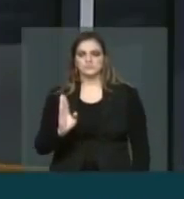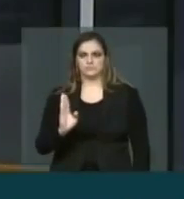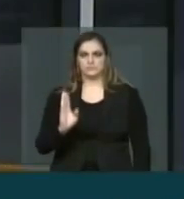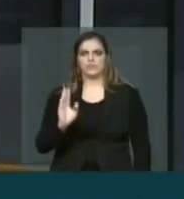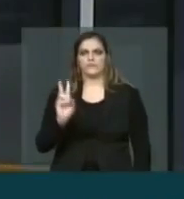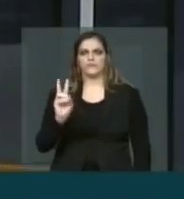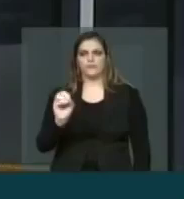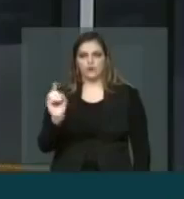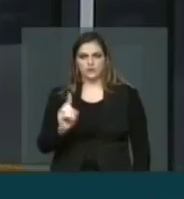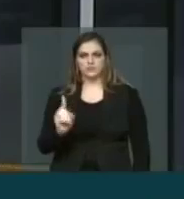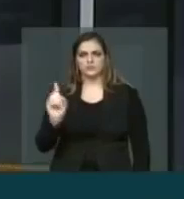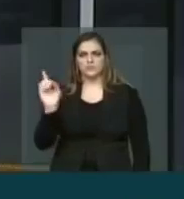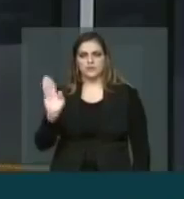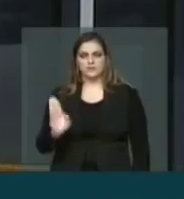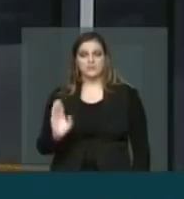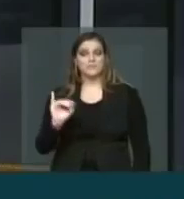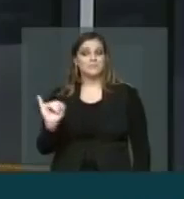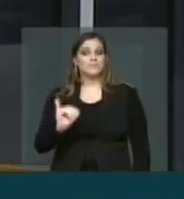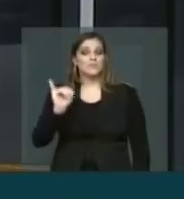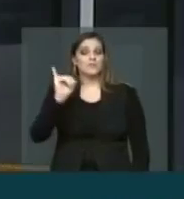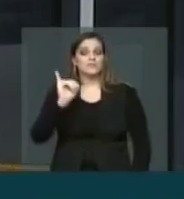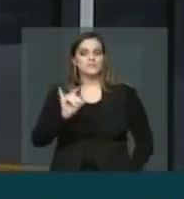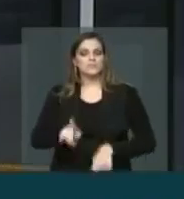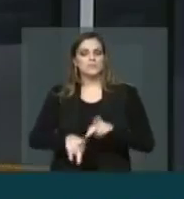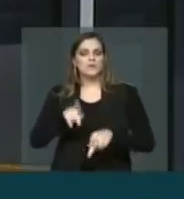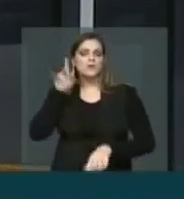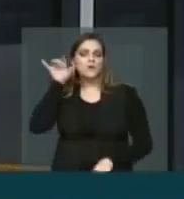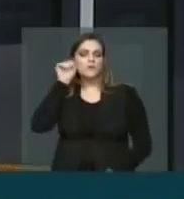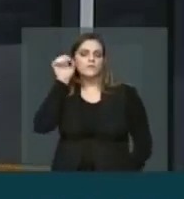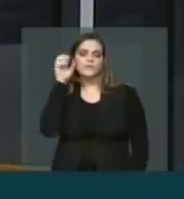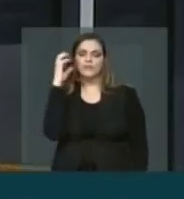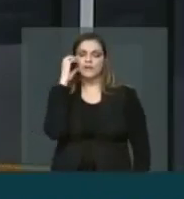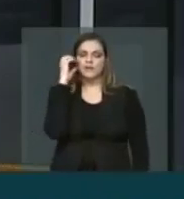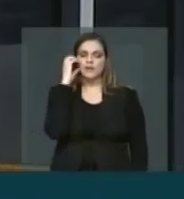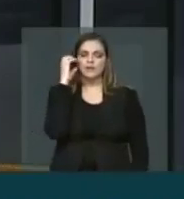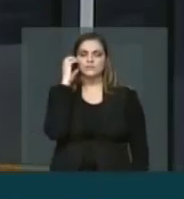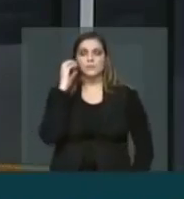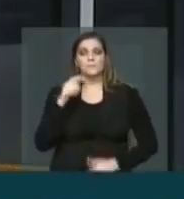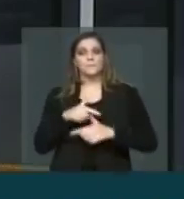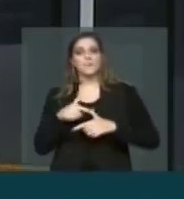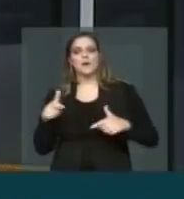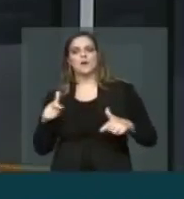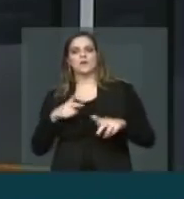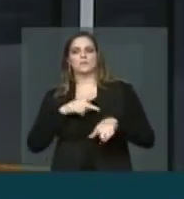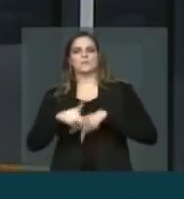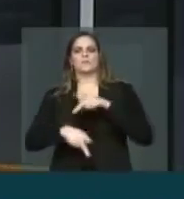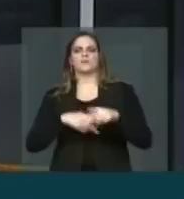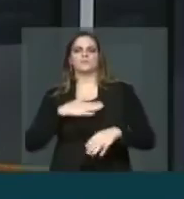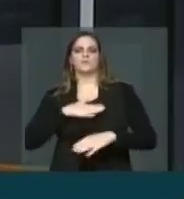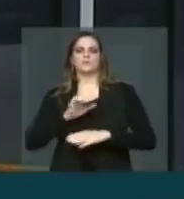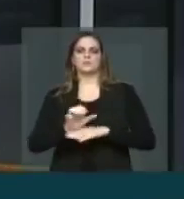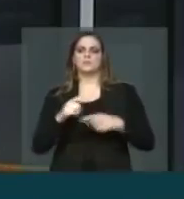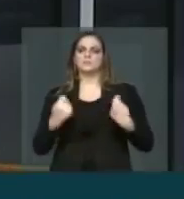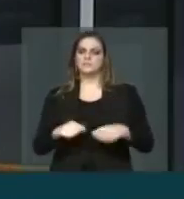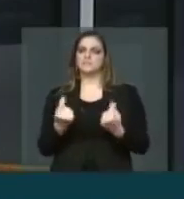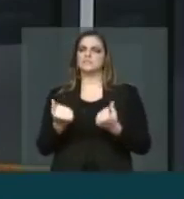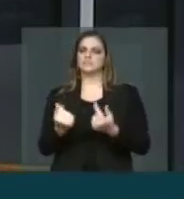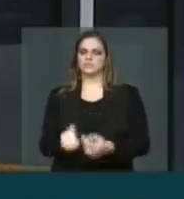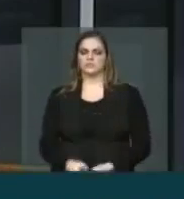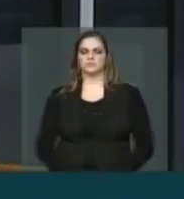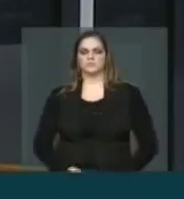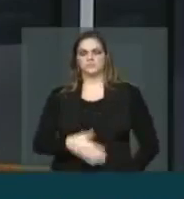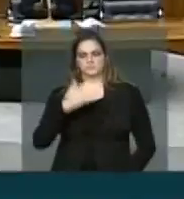ser escutado pela população, a maioria da população do meu estado, que precisa desse dinheiro. Obrigada.